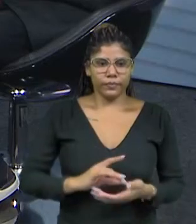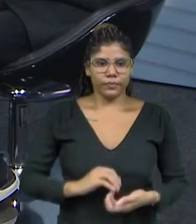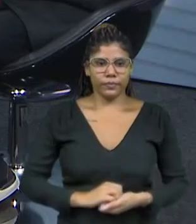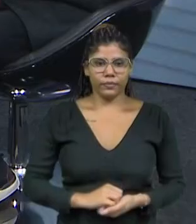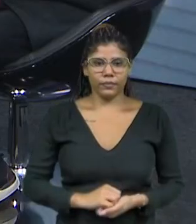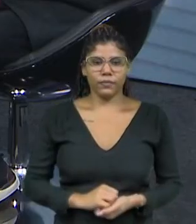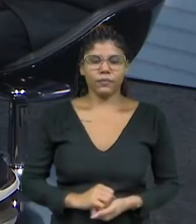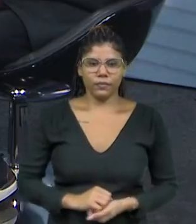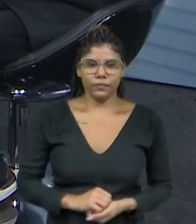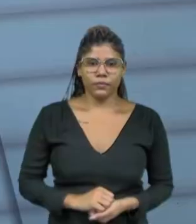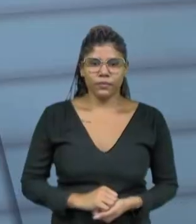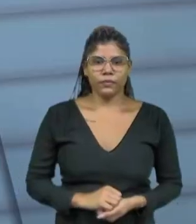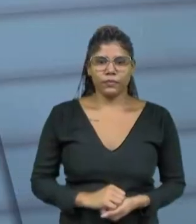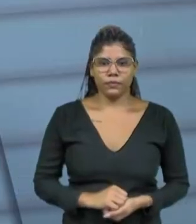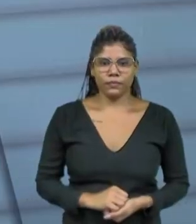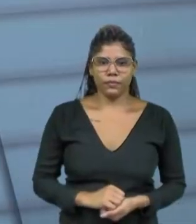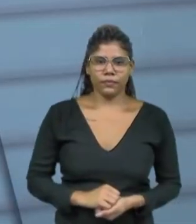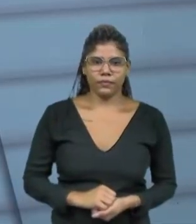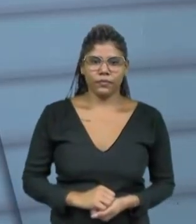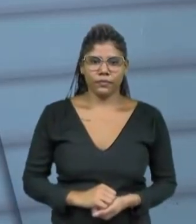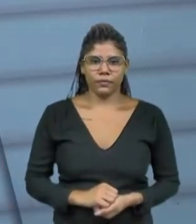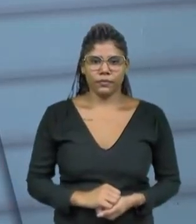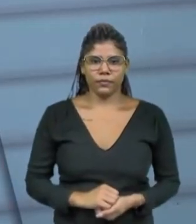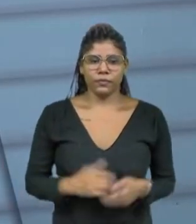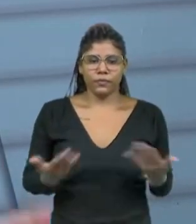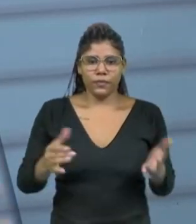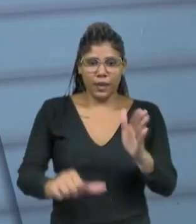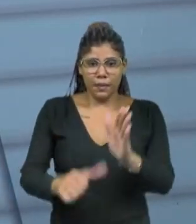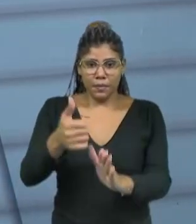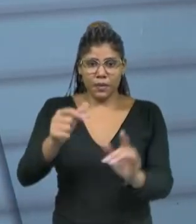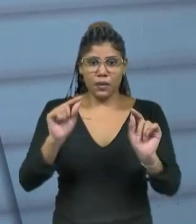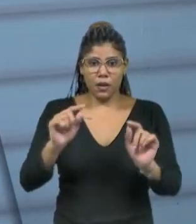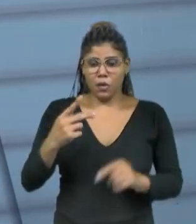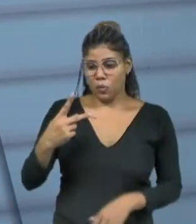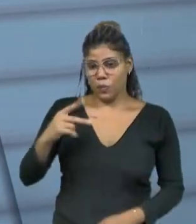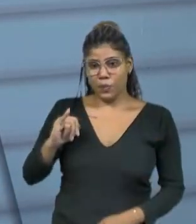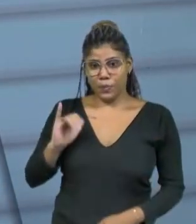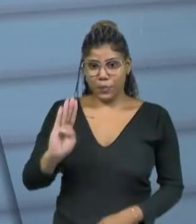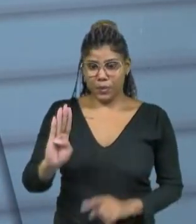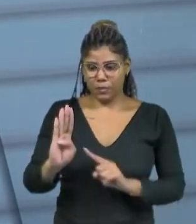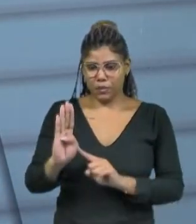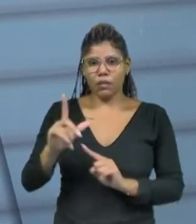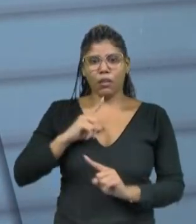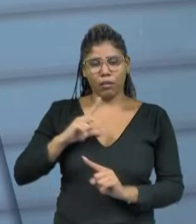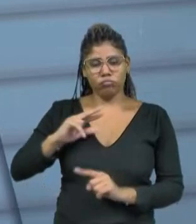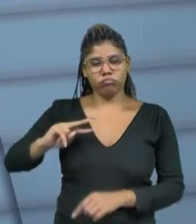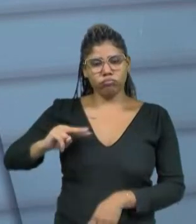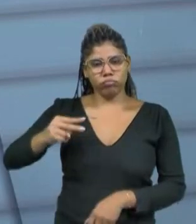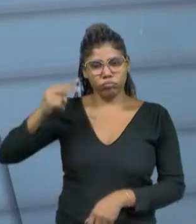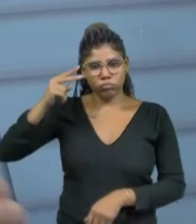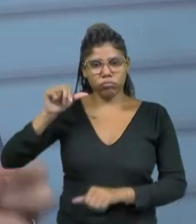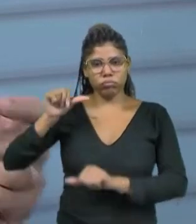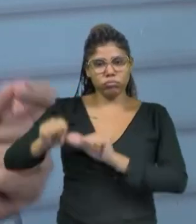assim, o que acontece? Primeiro, o PIB tem crescido,